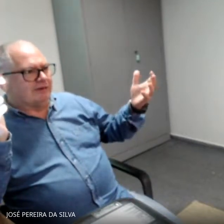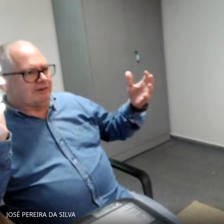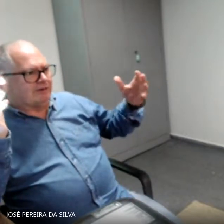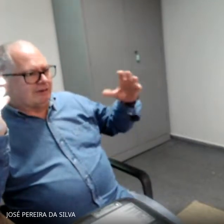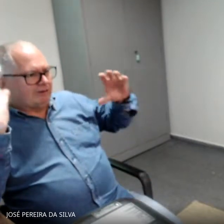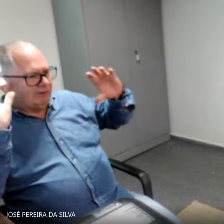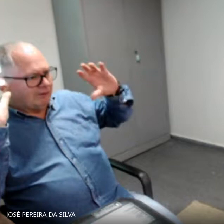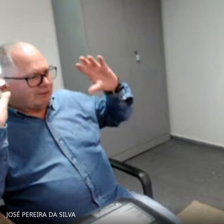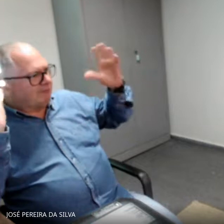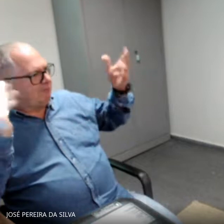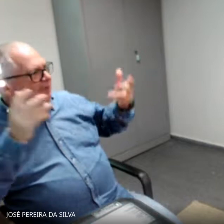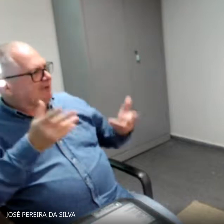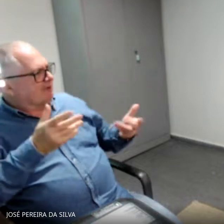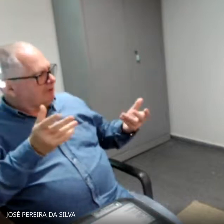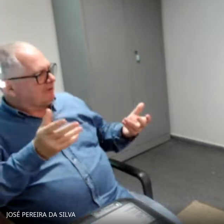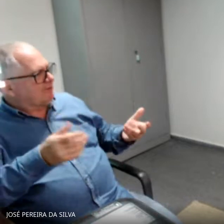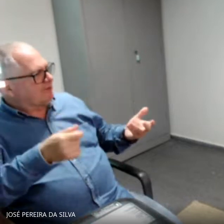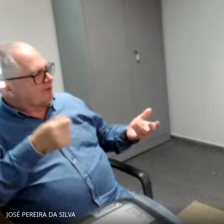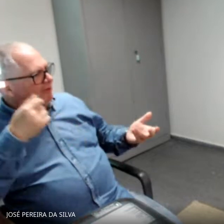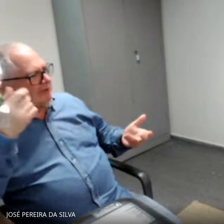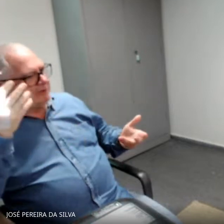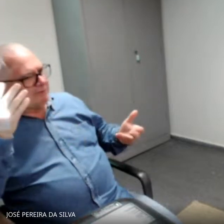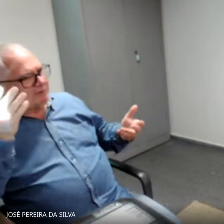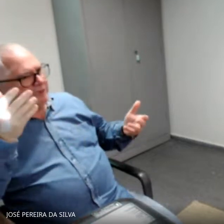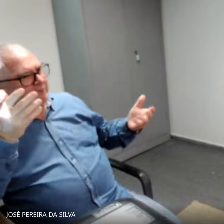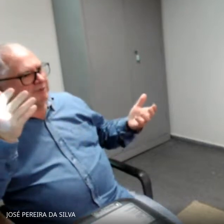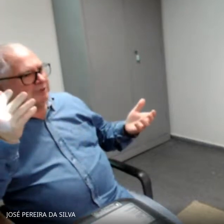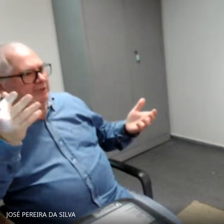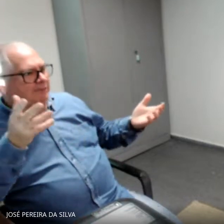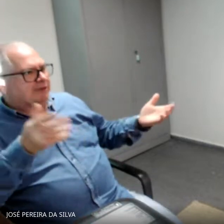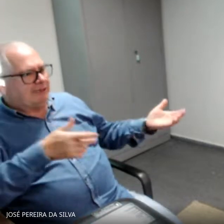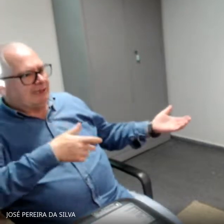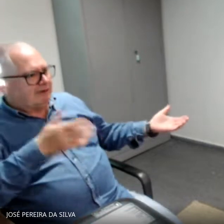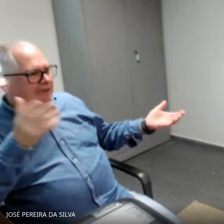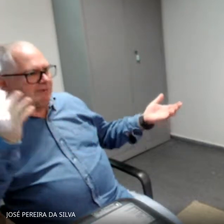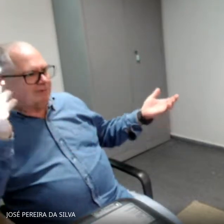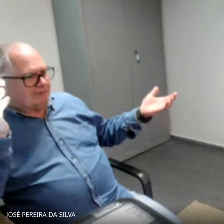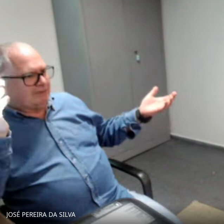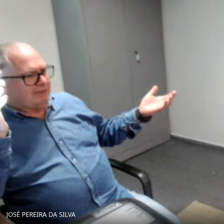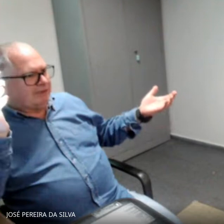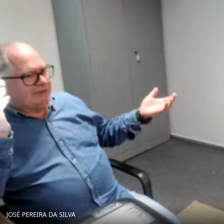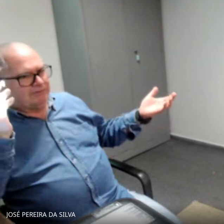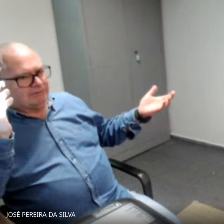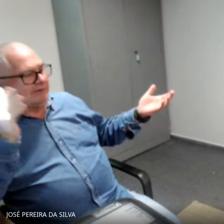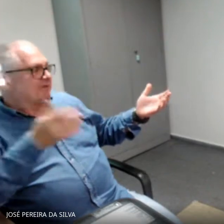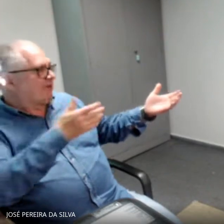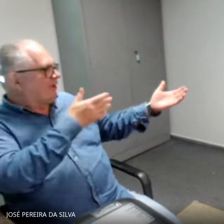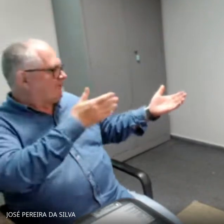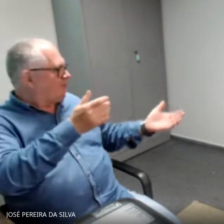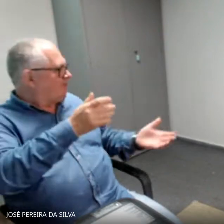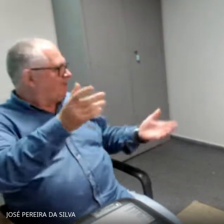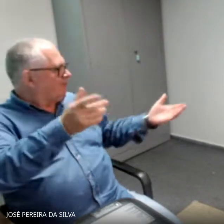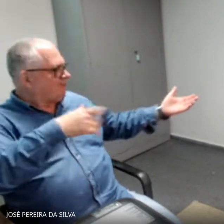vê a questão complexa dessas coisas. Às vezes a pessoa tem uma dor de cabeça, enxaqueca, pode estar ligado ali, alguma desagonia ali, que tem